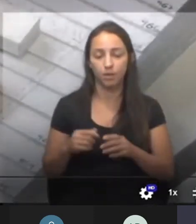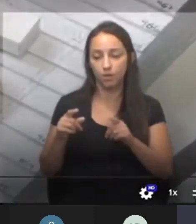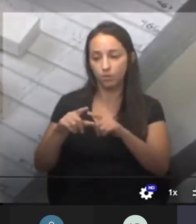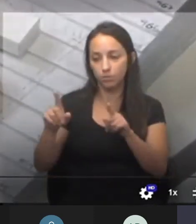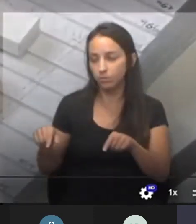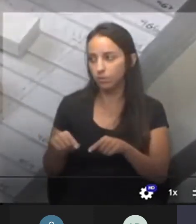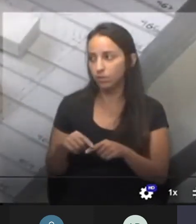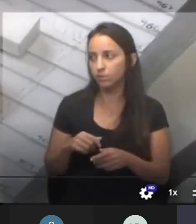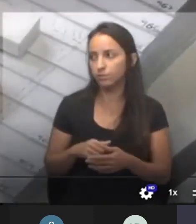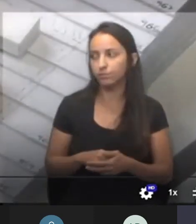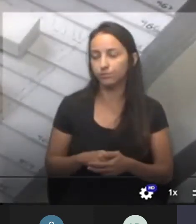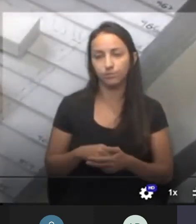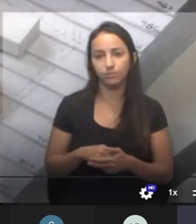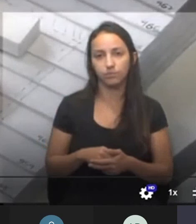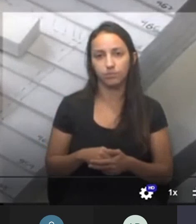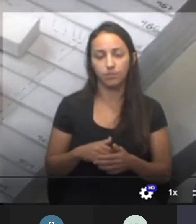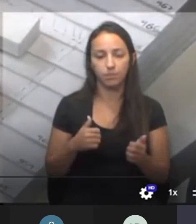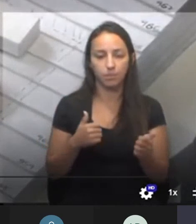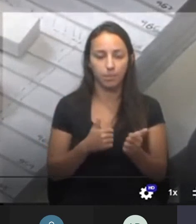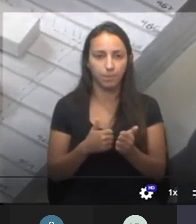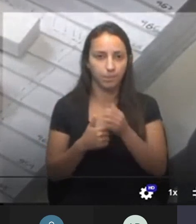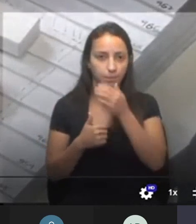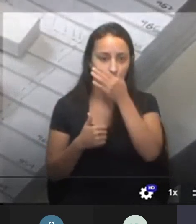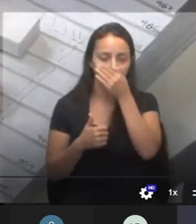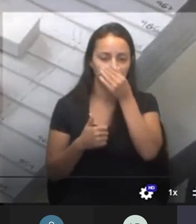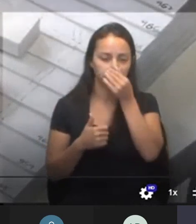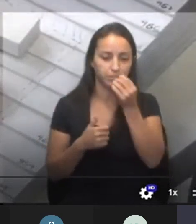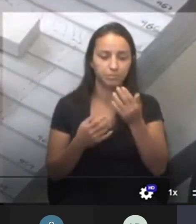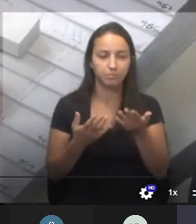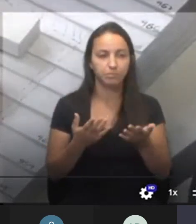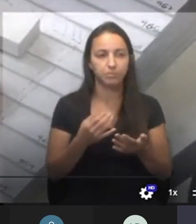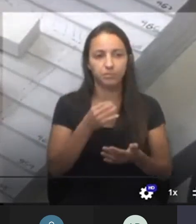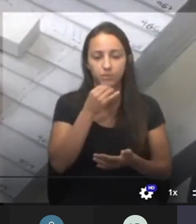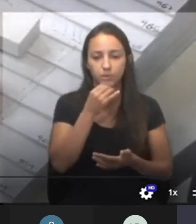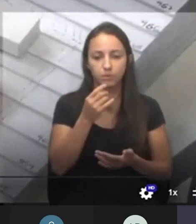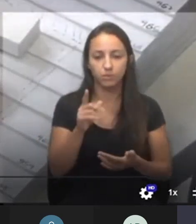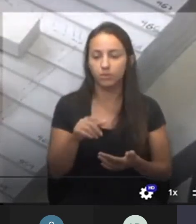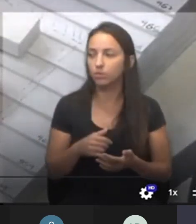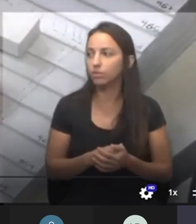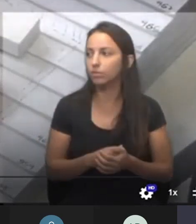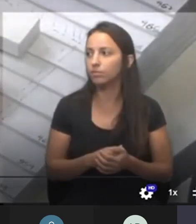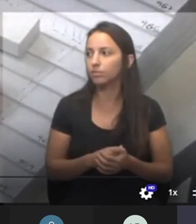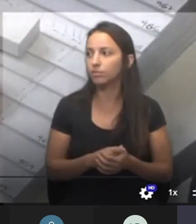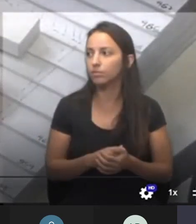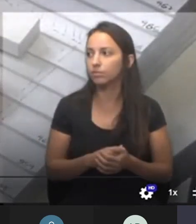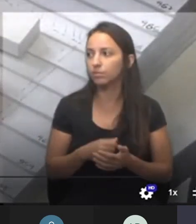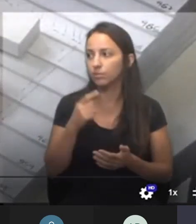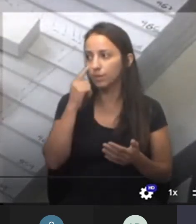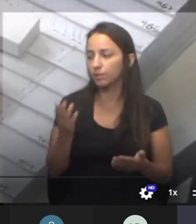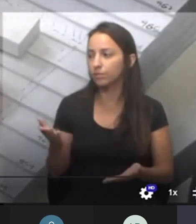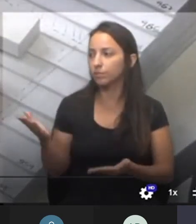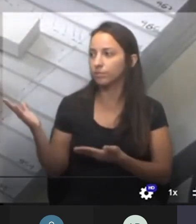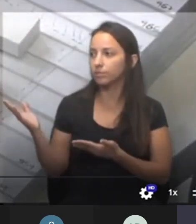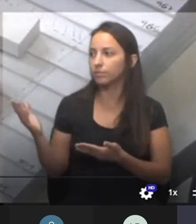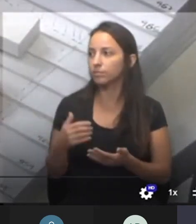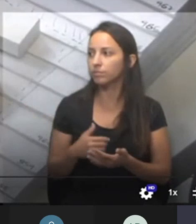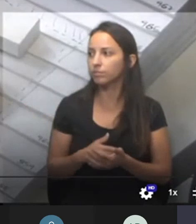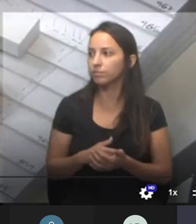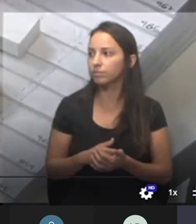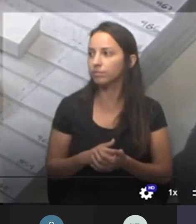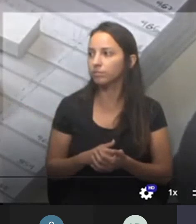o espaço aqui, a proximidade, melhor dizendo, né? Então, supondo que ficou assim, no mesmo nível,